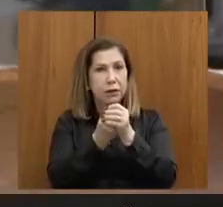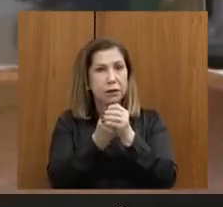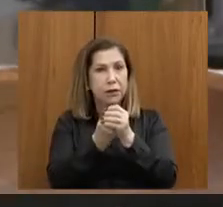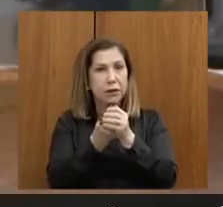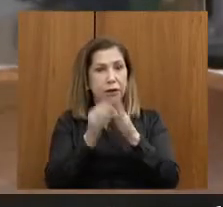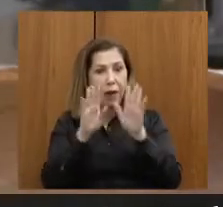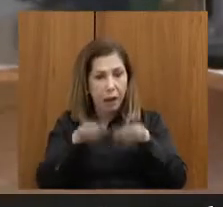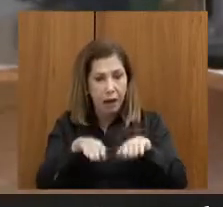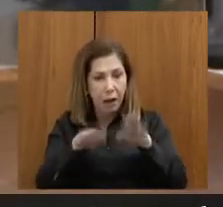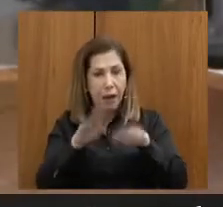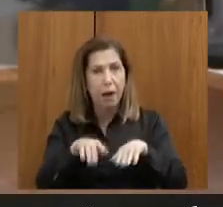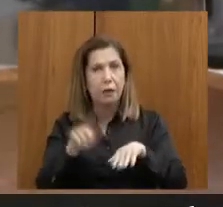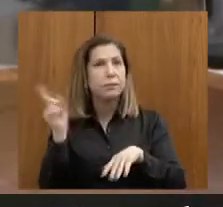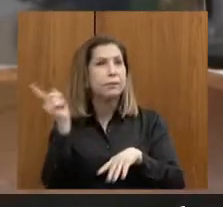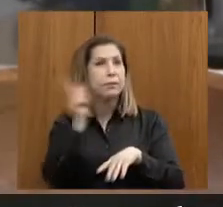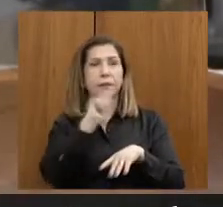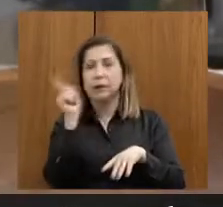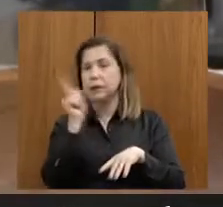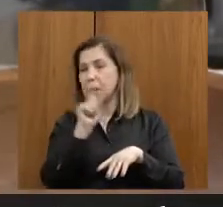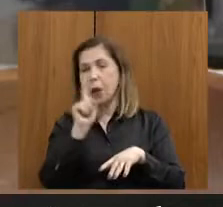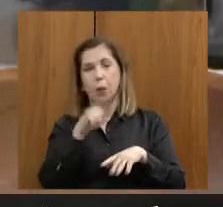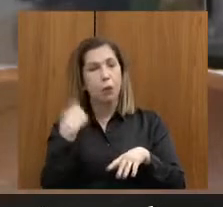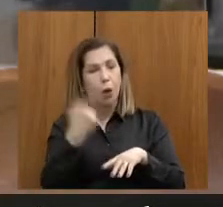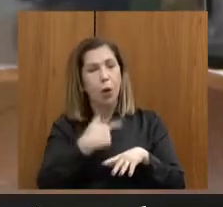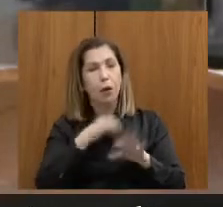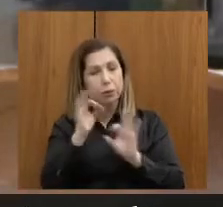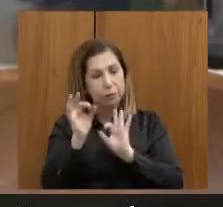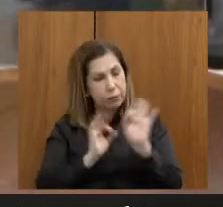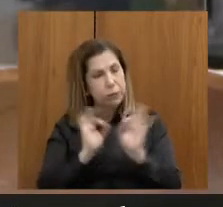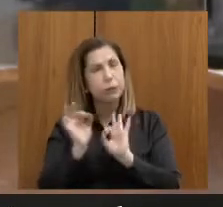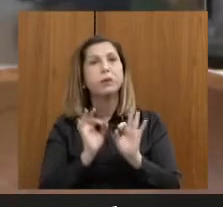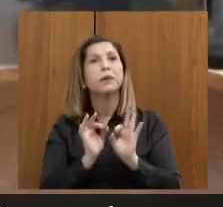todo o nosso modo de ser e de nos organizar